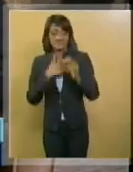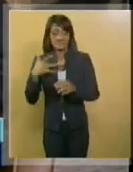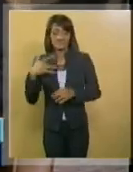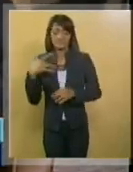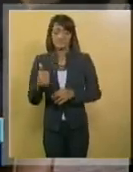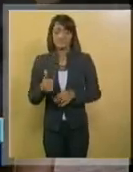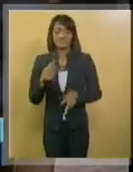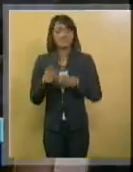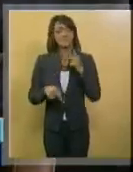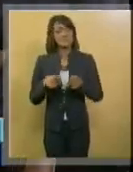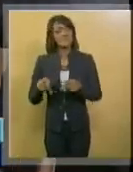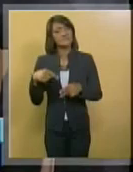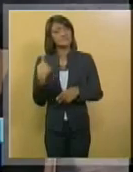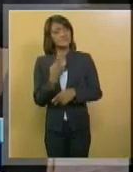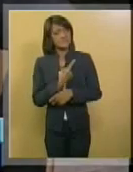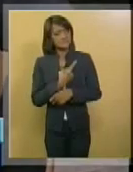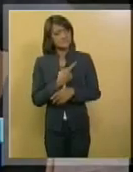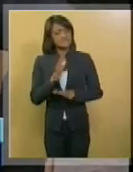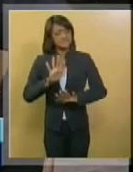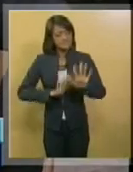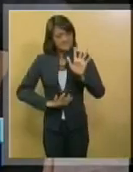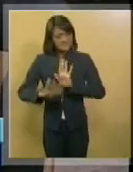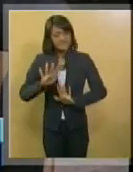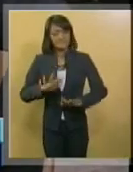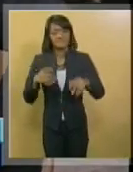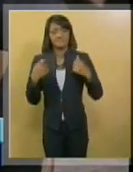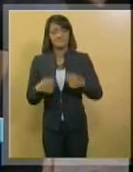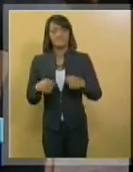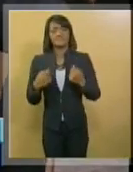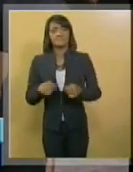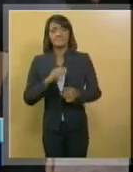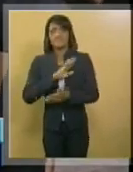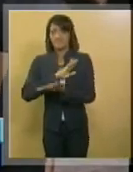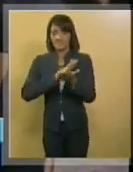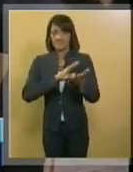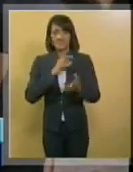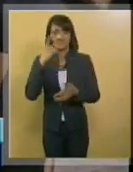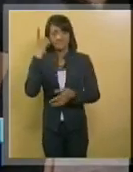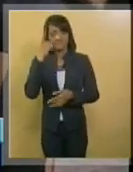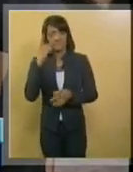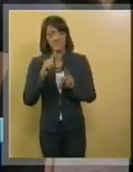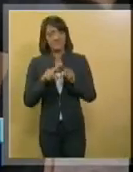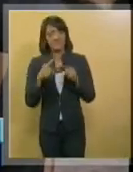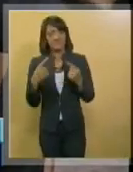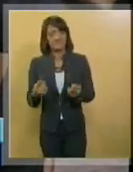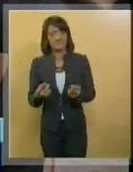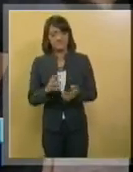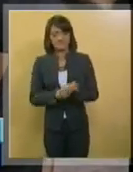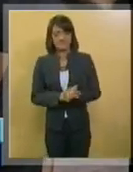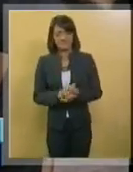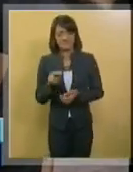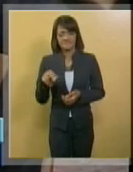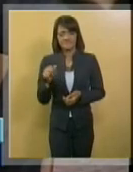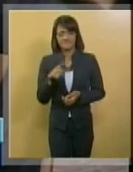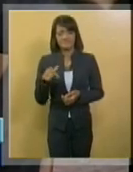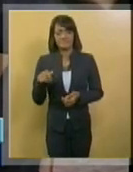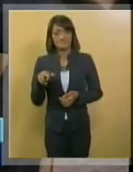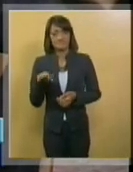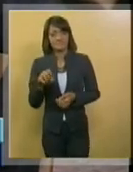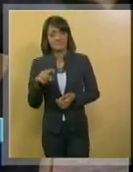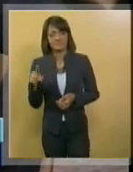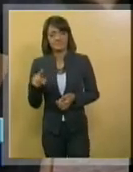é algo que a gente tem que ficar bastante atento, senhor presidente e colegas deputados. Mas, Nazaré, lógico que aqui você